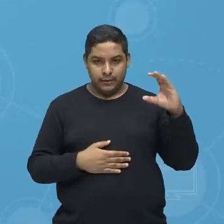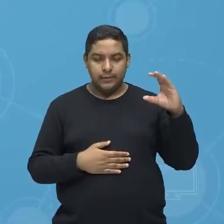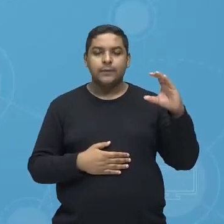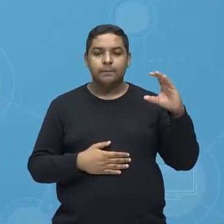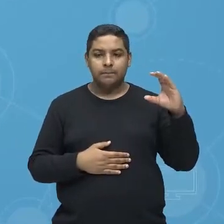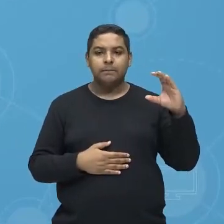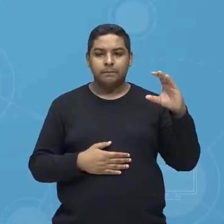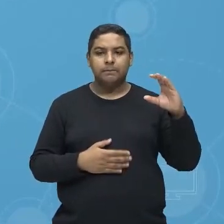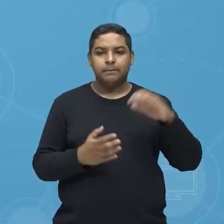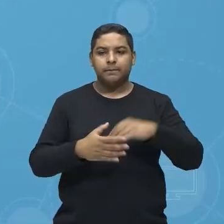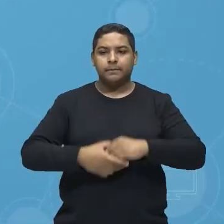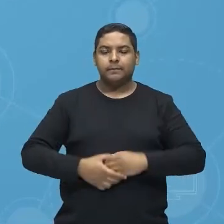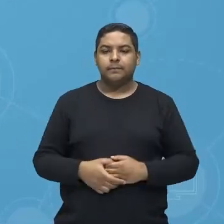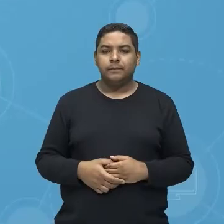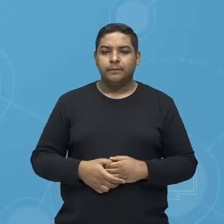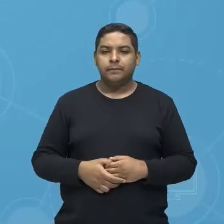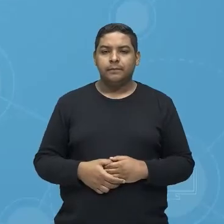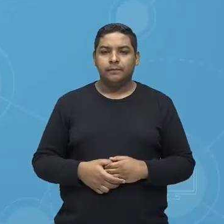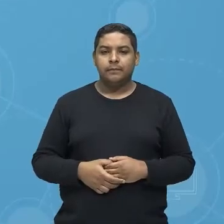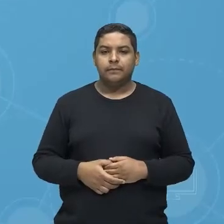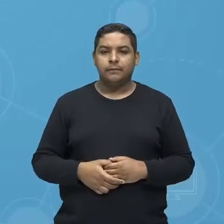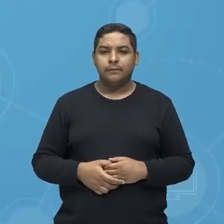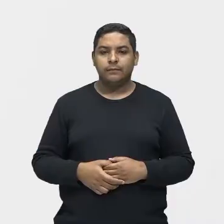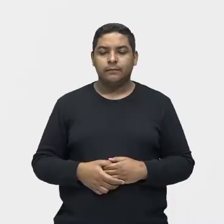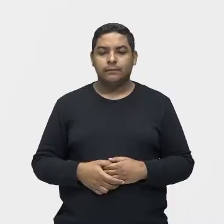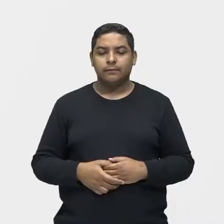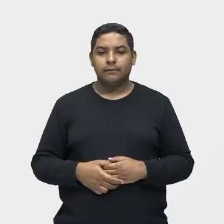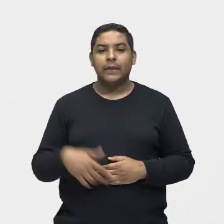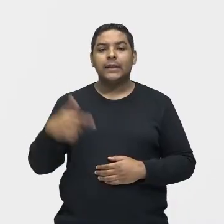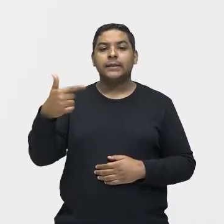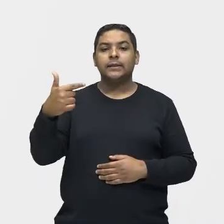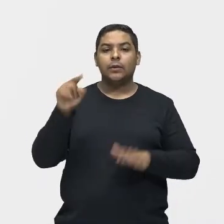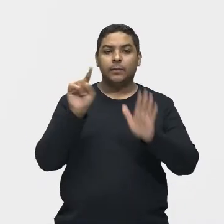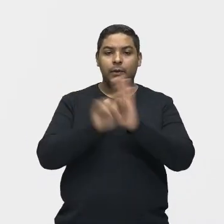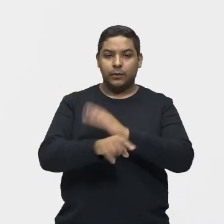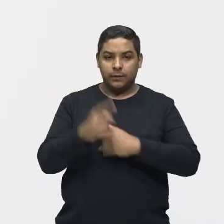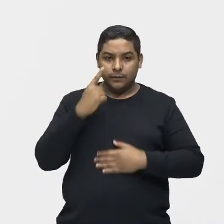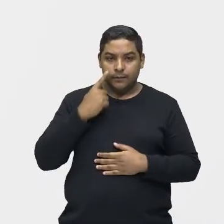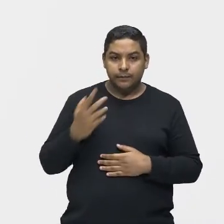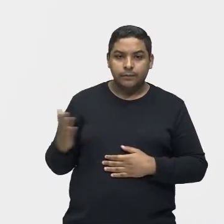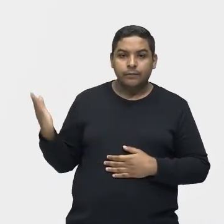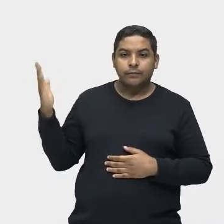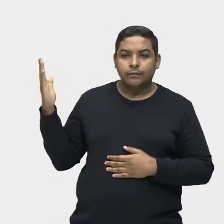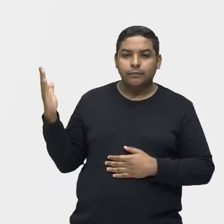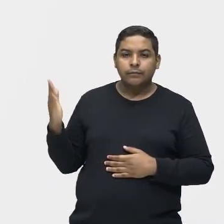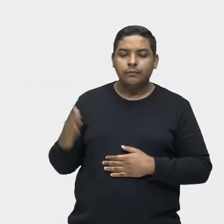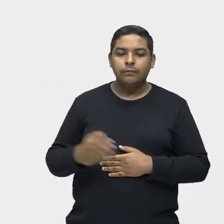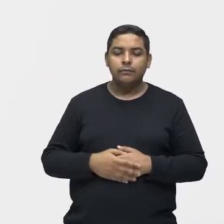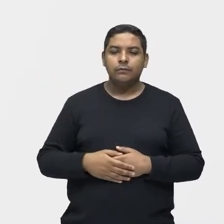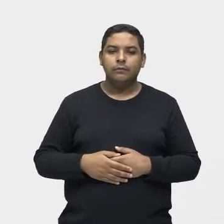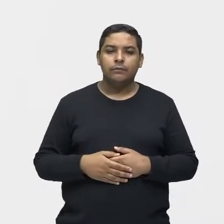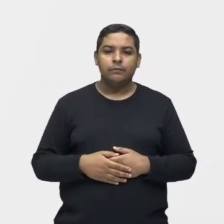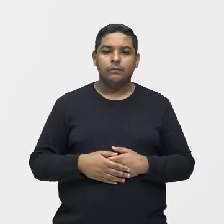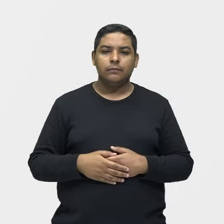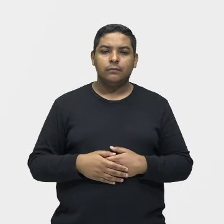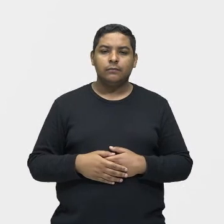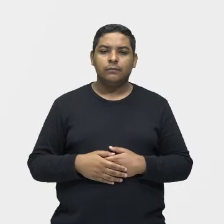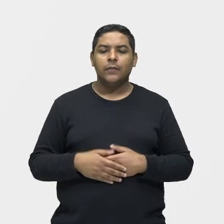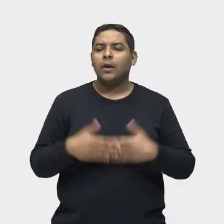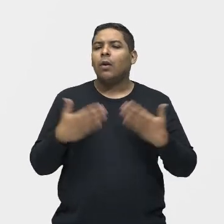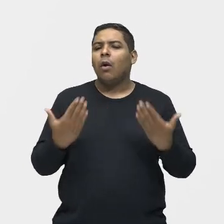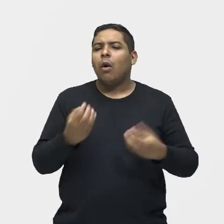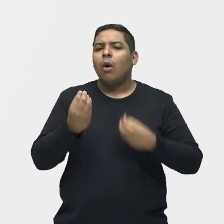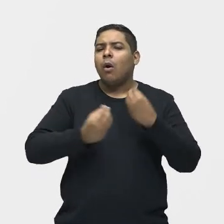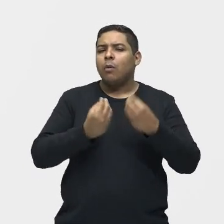letra C, tá certo? Na segunda questão, vamos verificar aí de qual forma as multinacionais como as